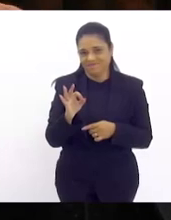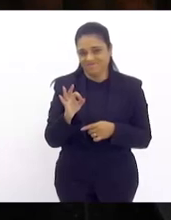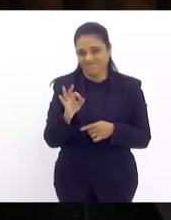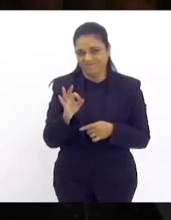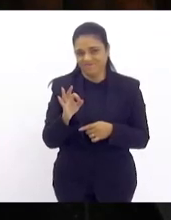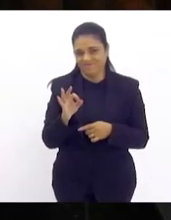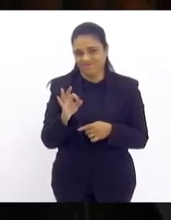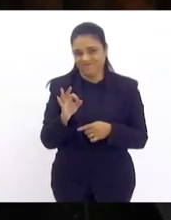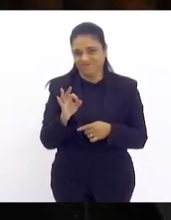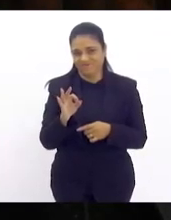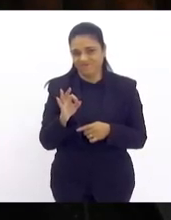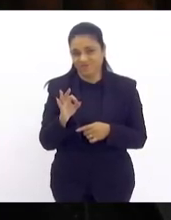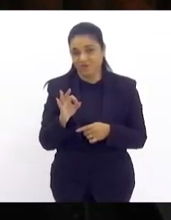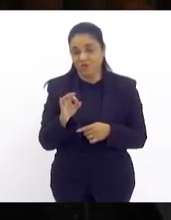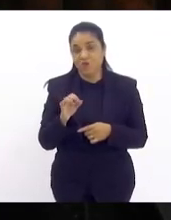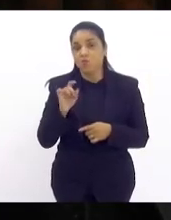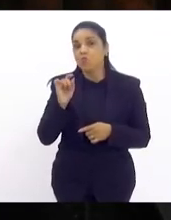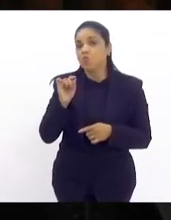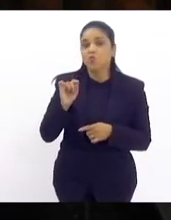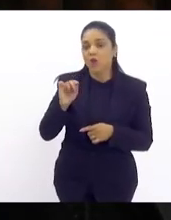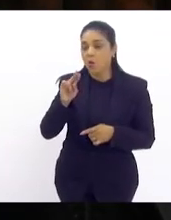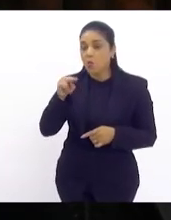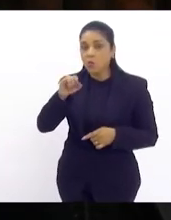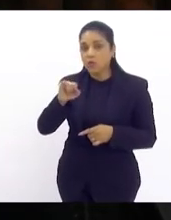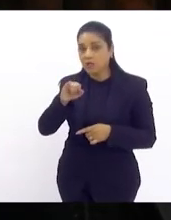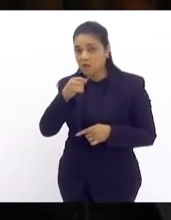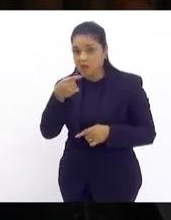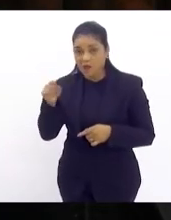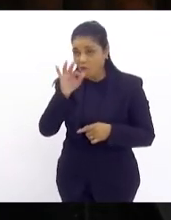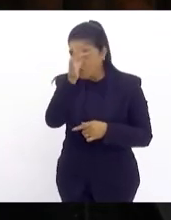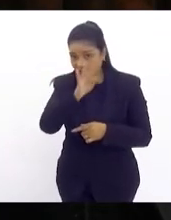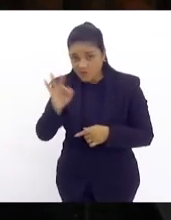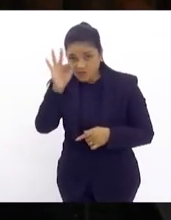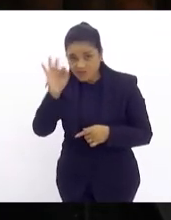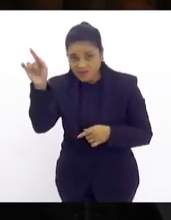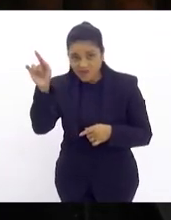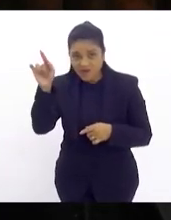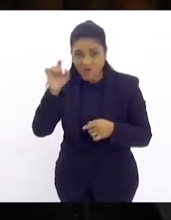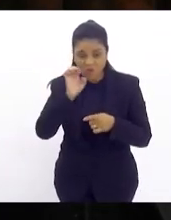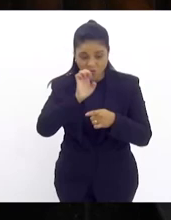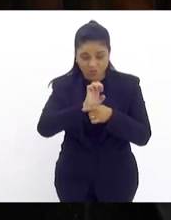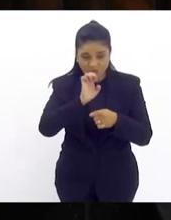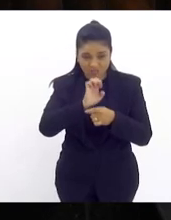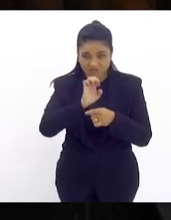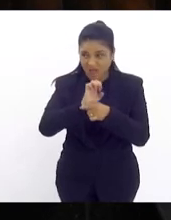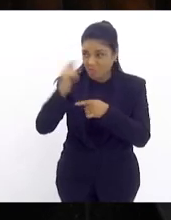o que a união faz com estados brasileiros é uma esfoliação